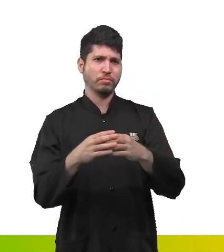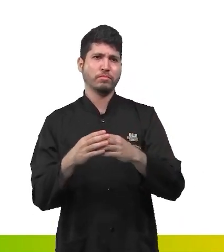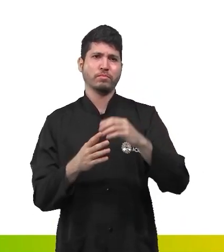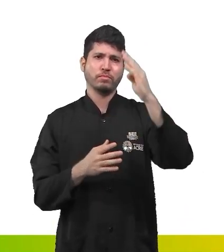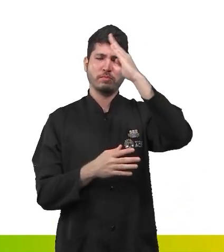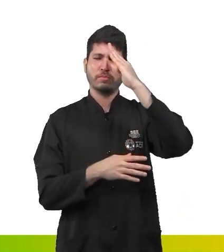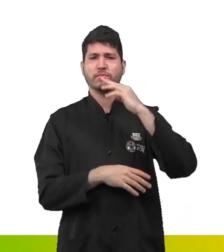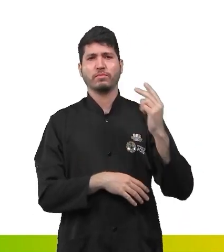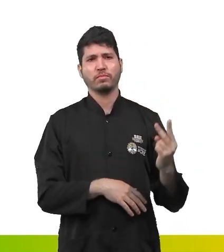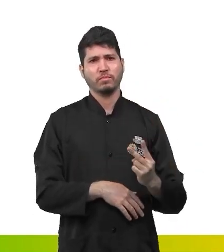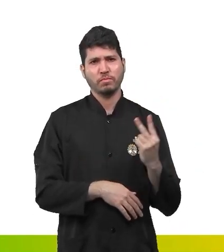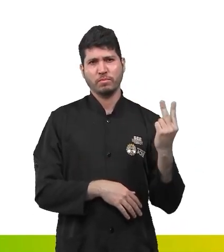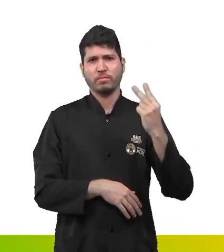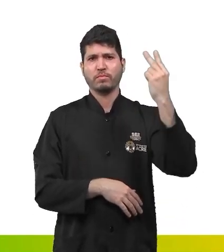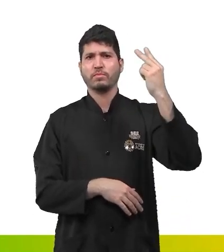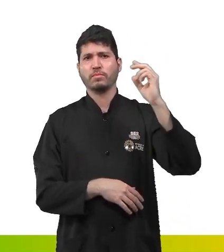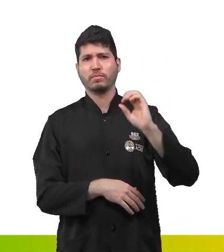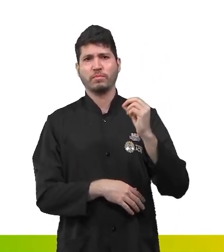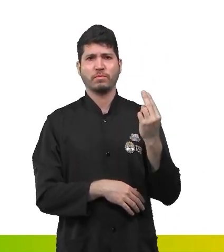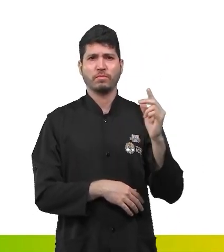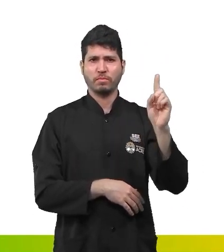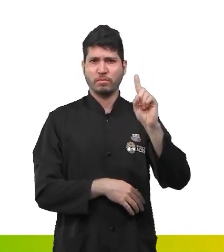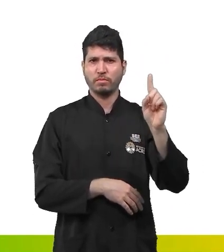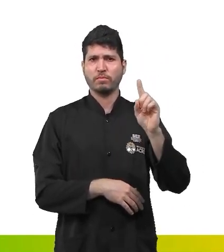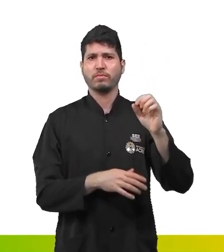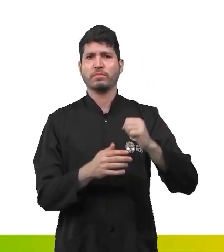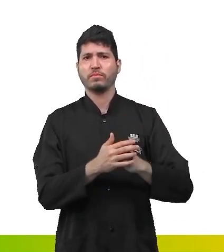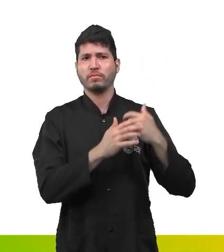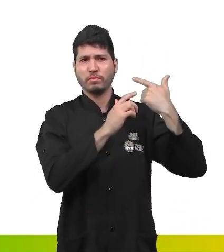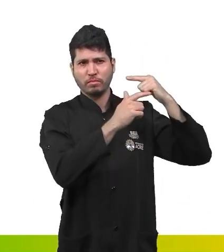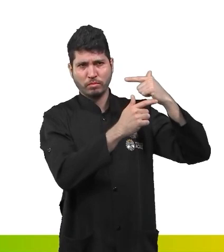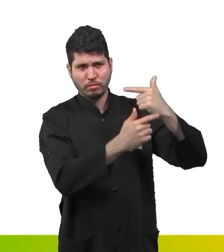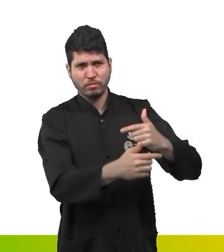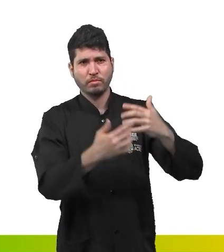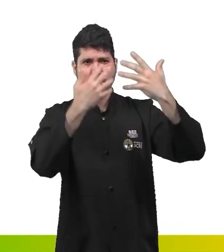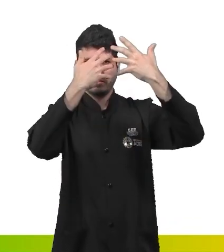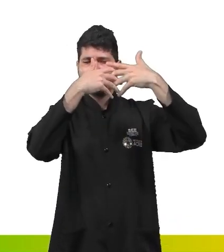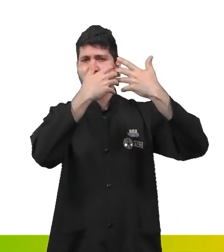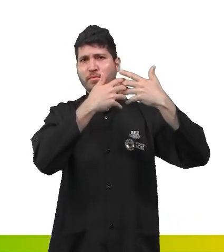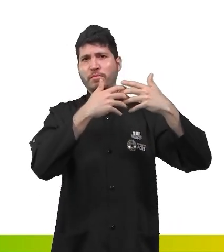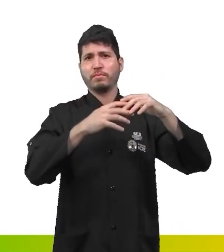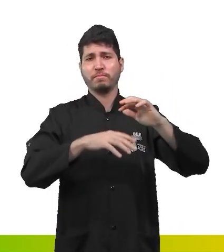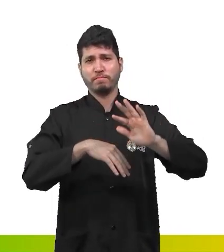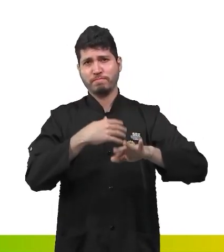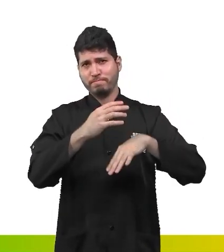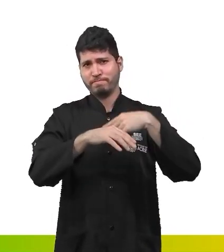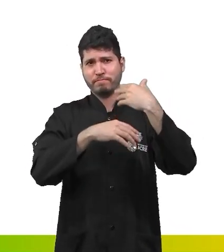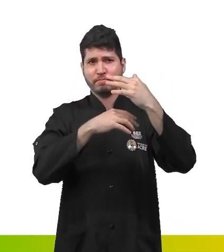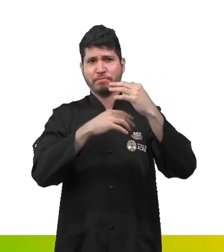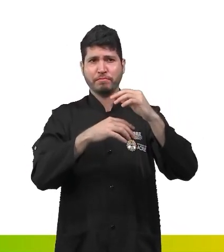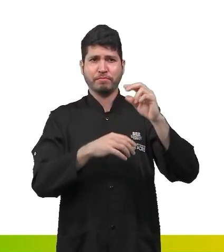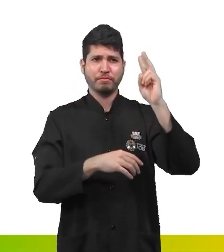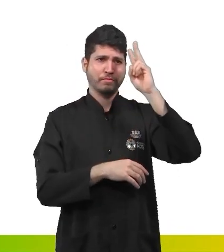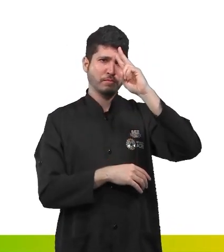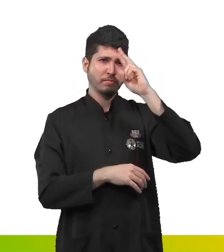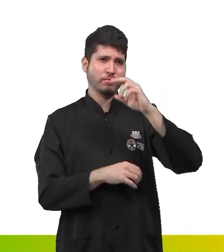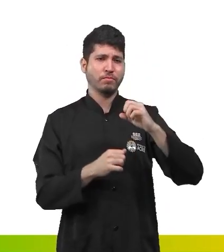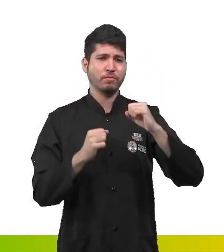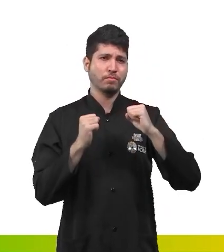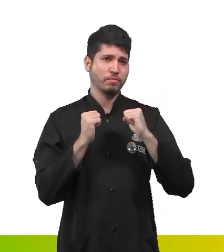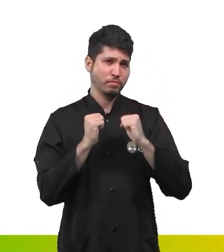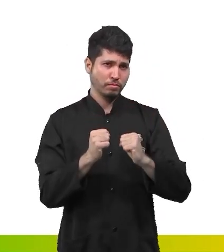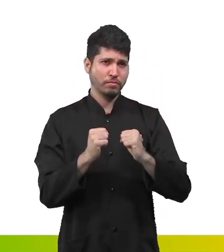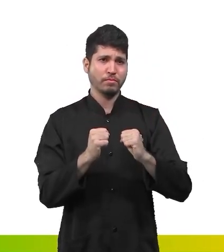ou negação de certas tradições reflete processos históricos de poder como o